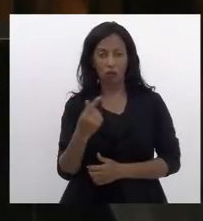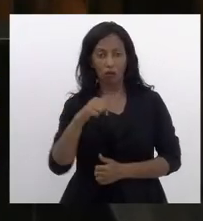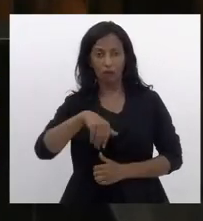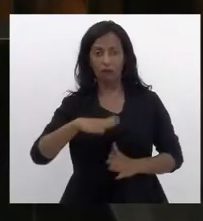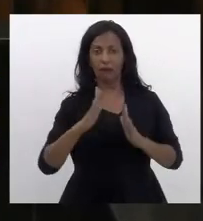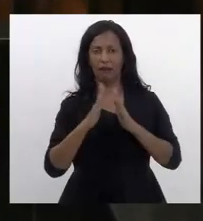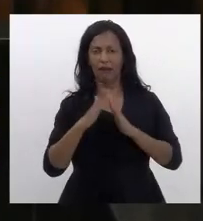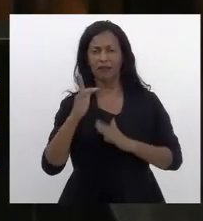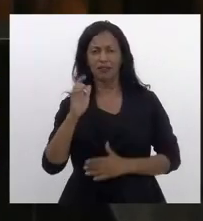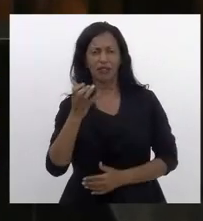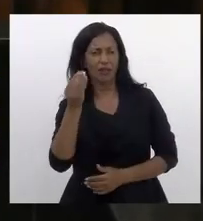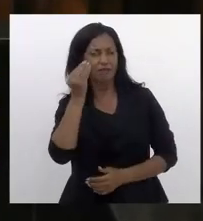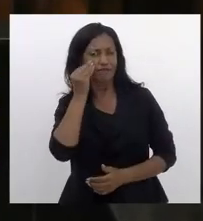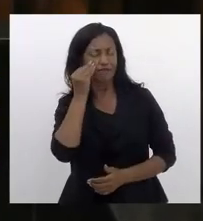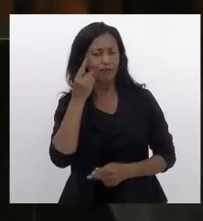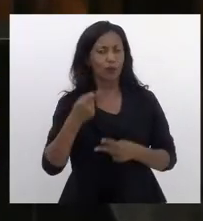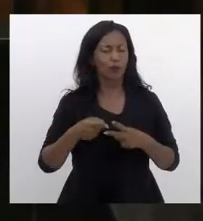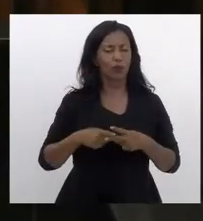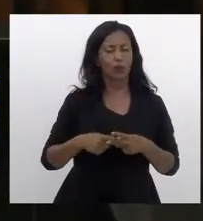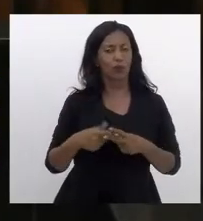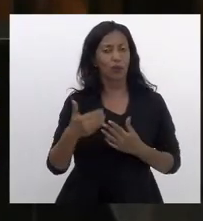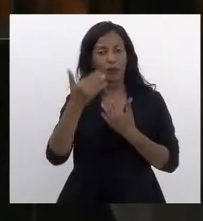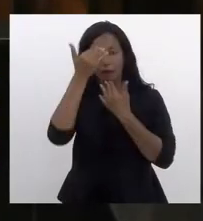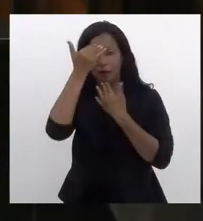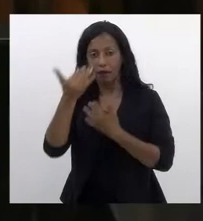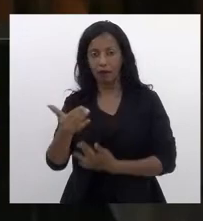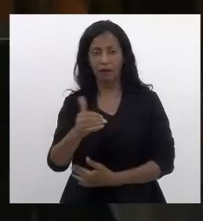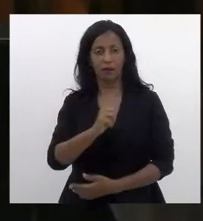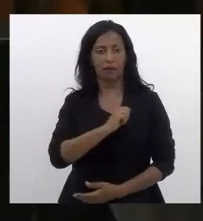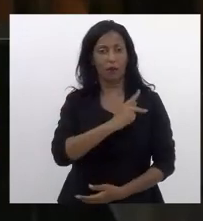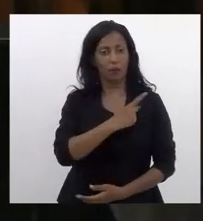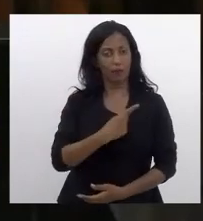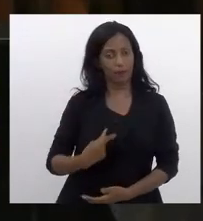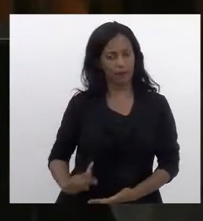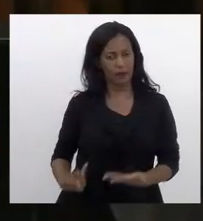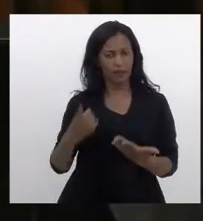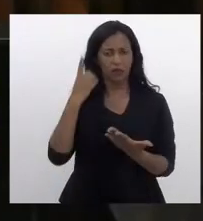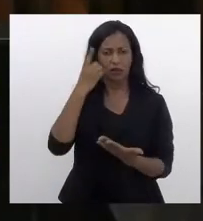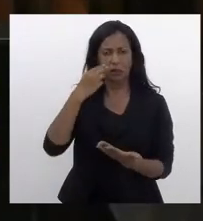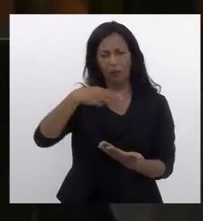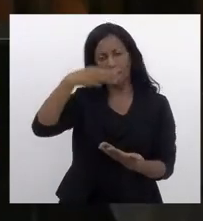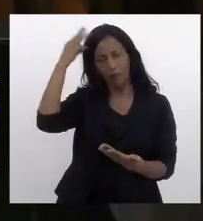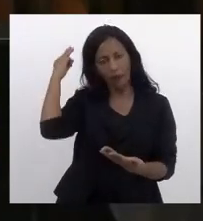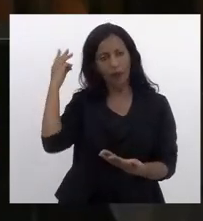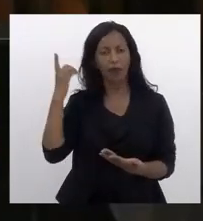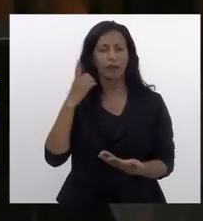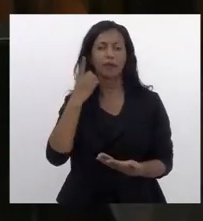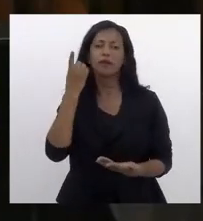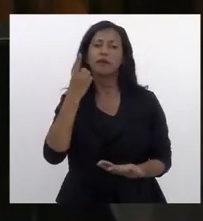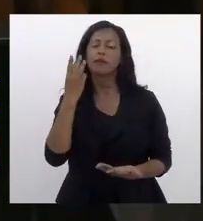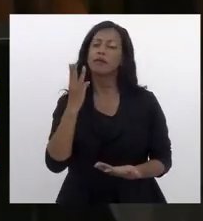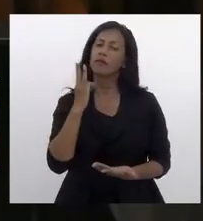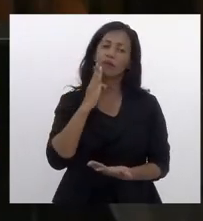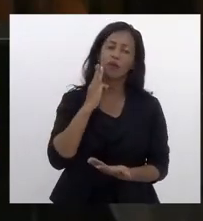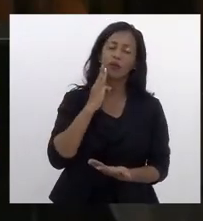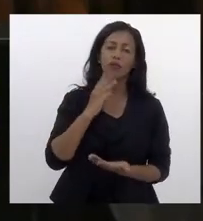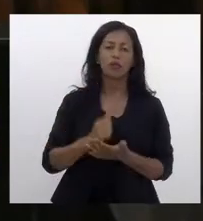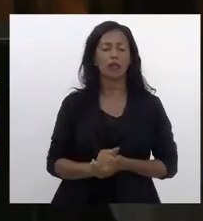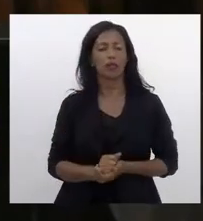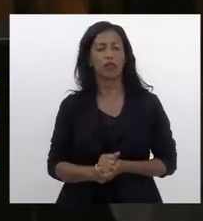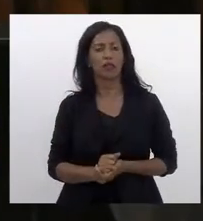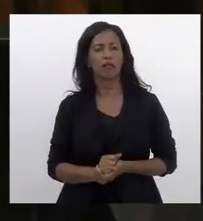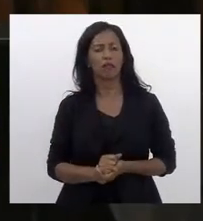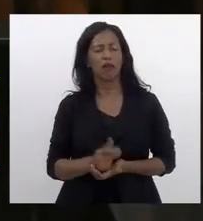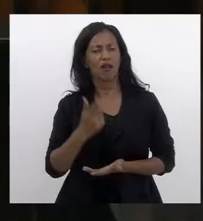corrigir. E aí eu quero agradecer ao presidente André Siciliano, ao deputado Márcio Pacheco, ao deputado Valdec Carneiro,